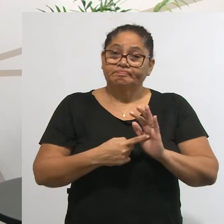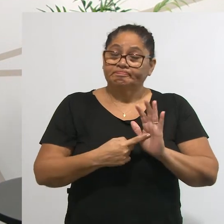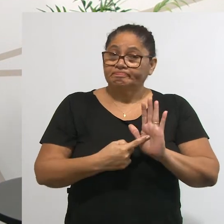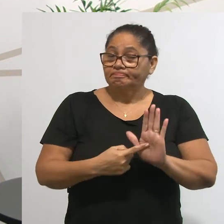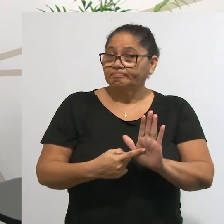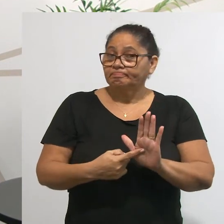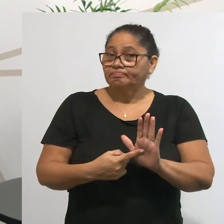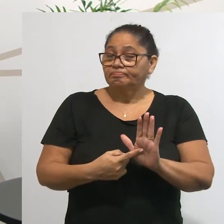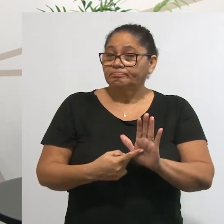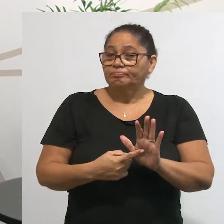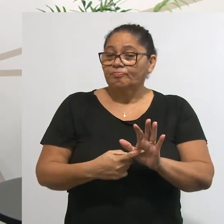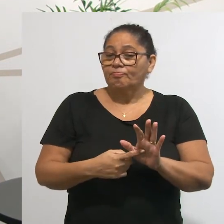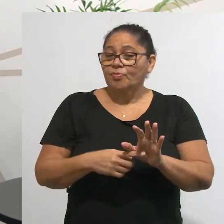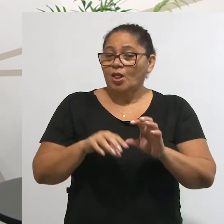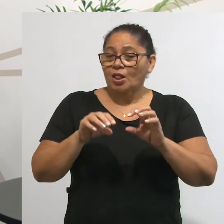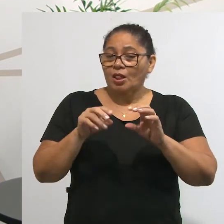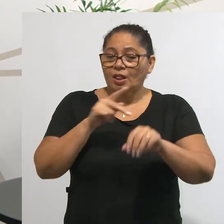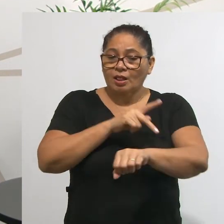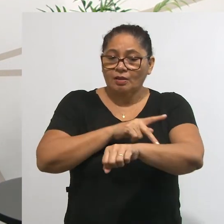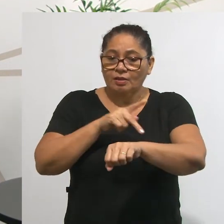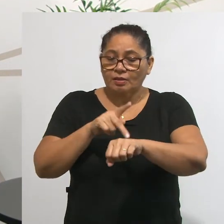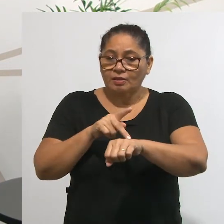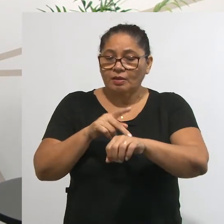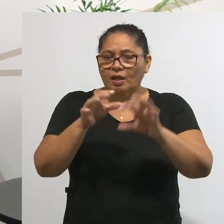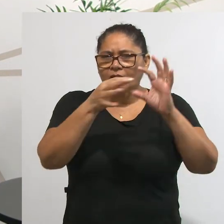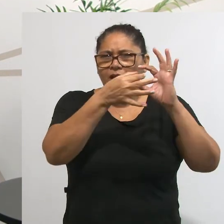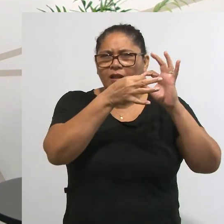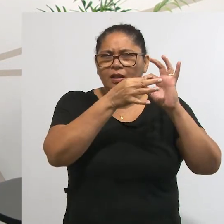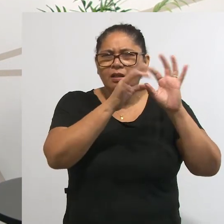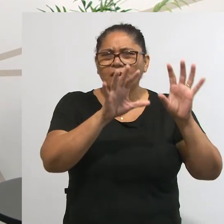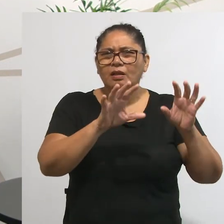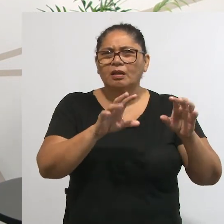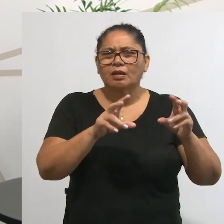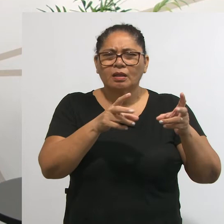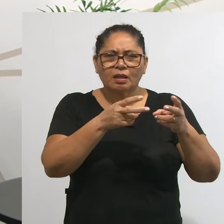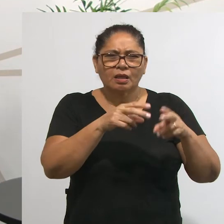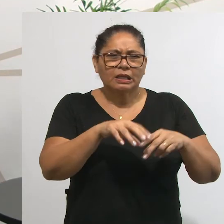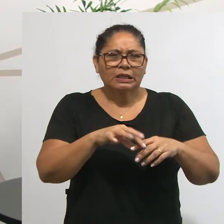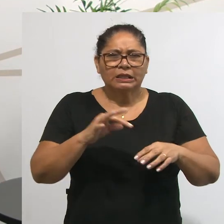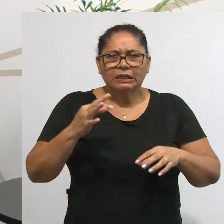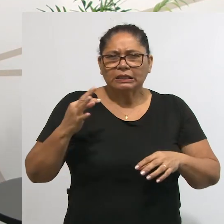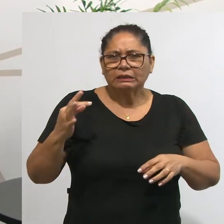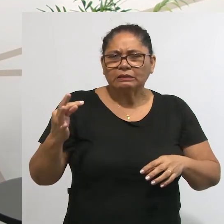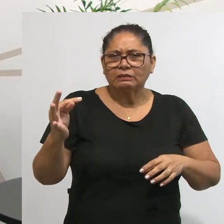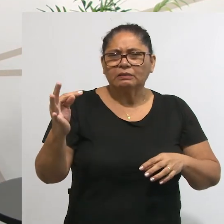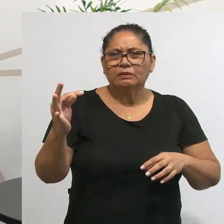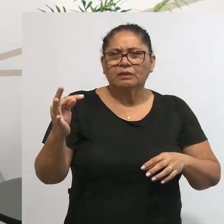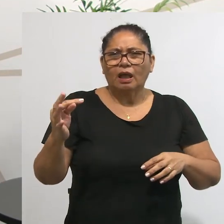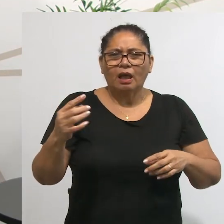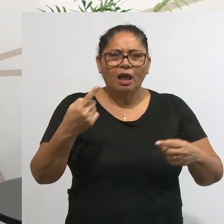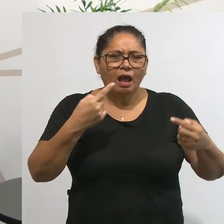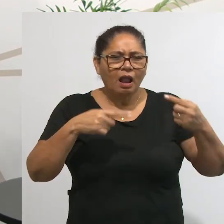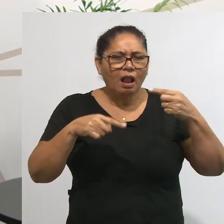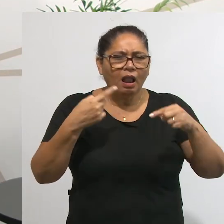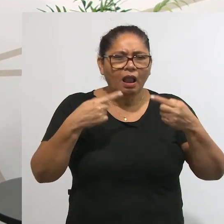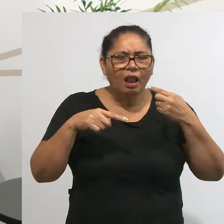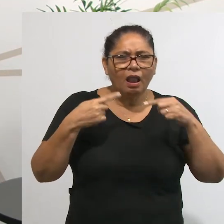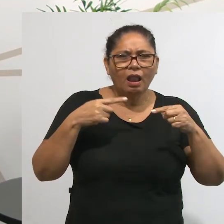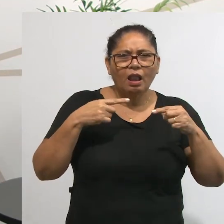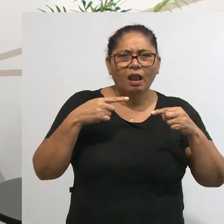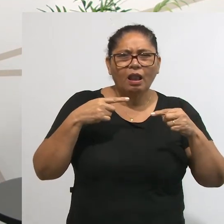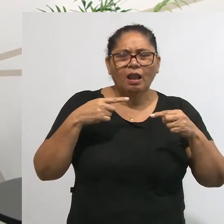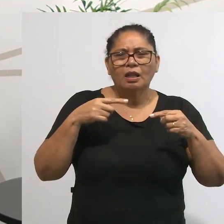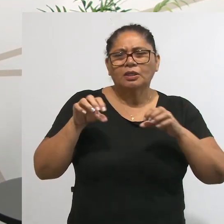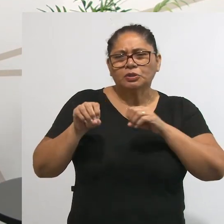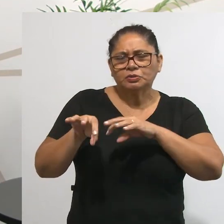essa questão da pedagogia libertadora, você ter técnicas de debate ou ter técnicas